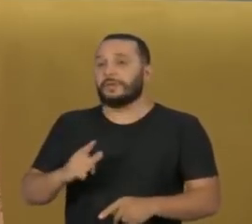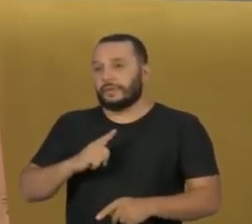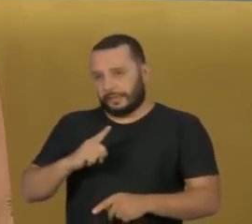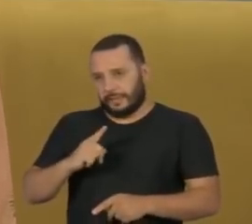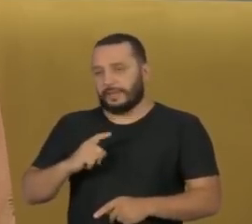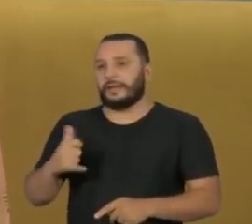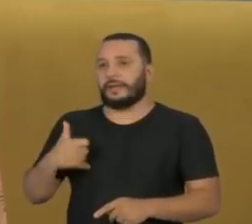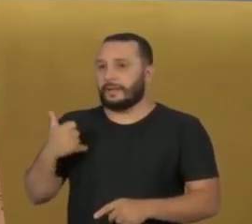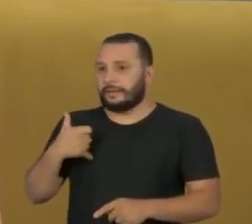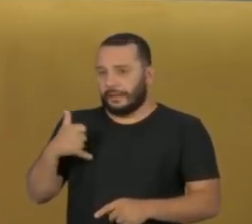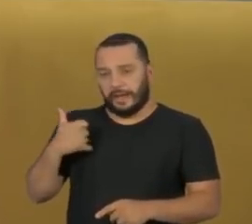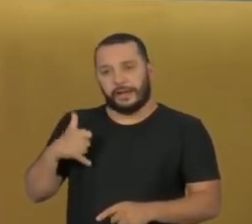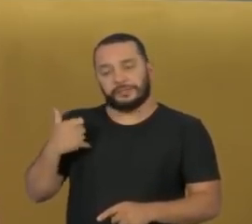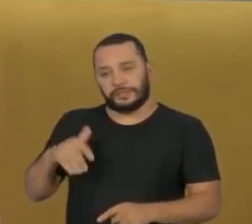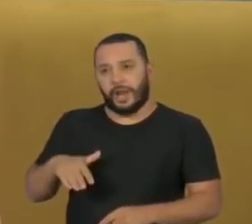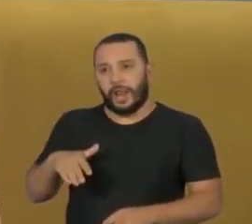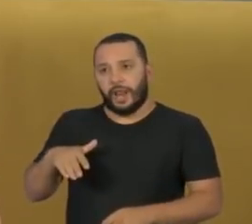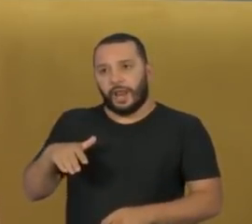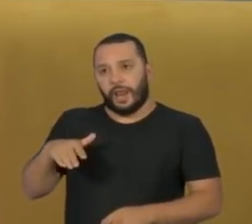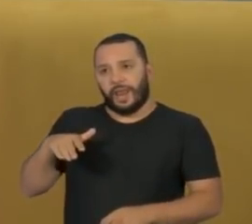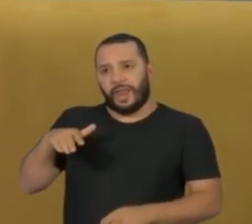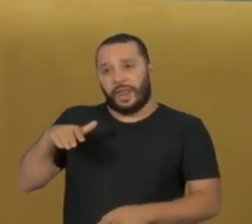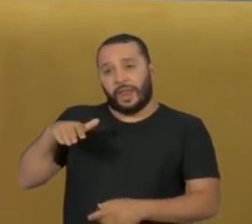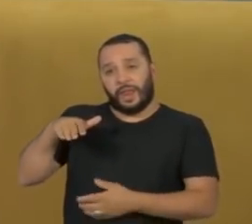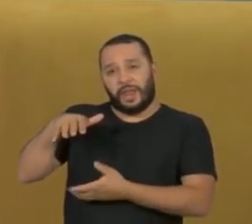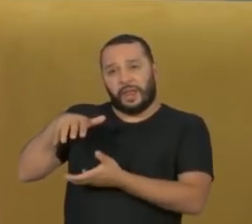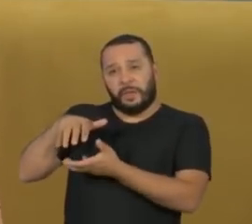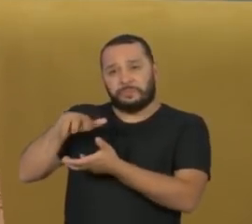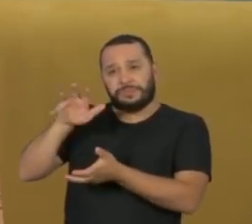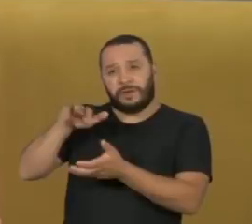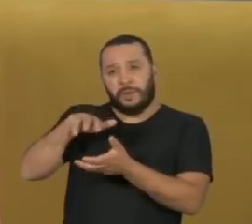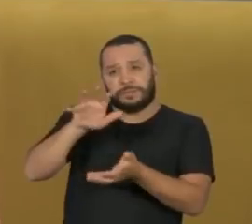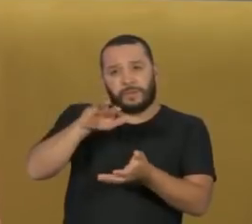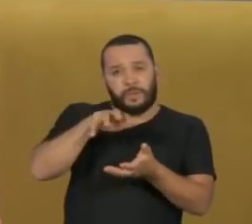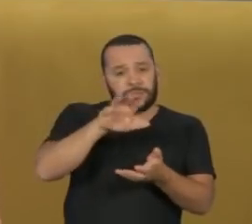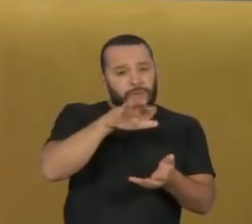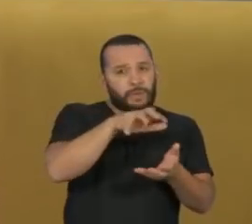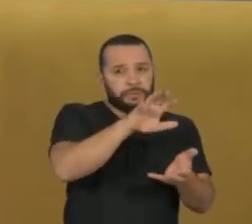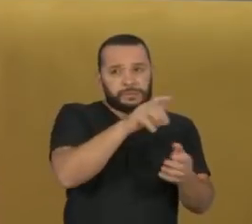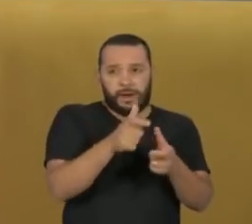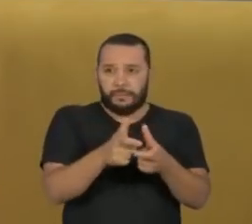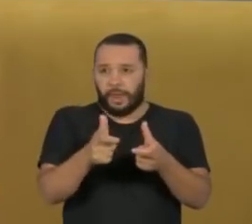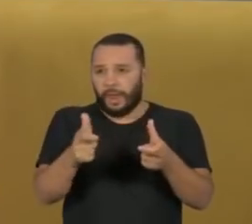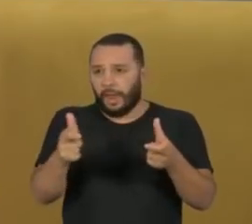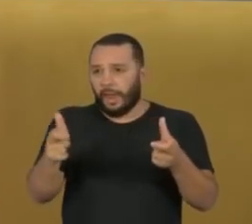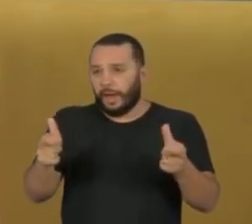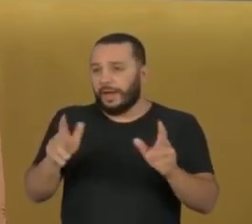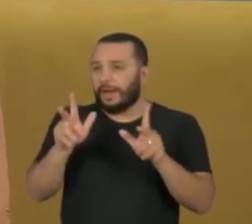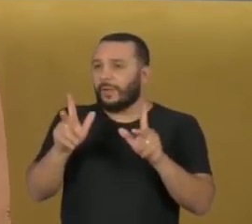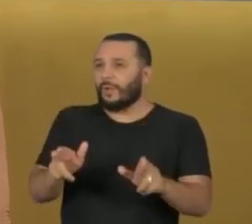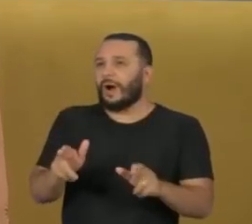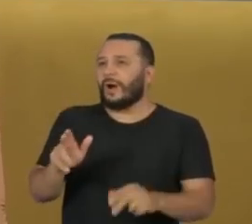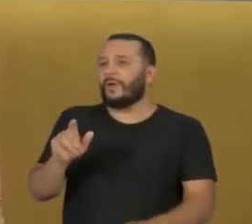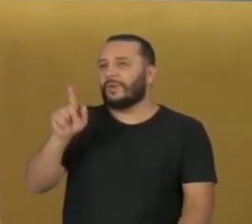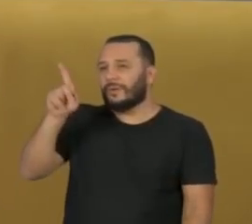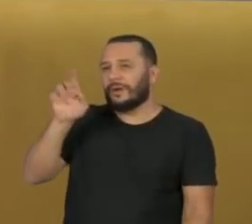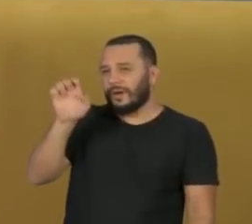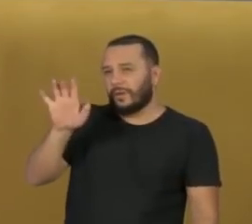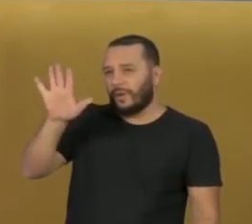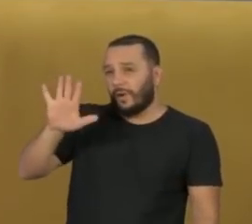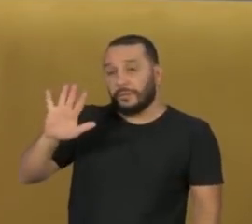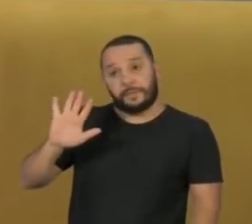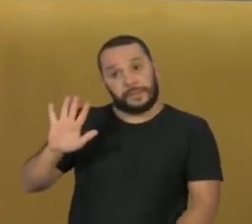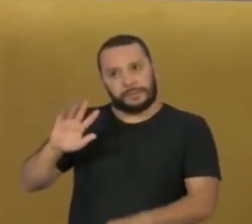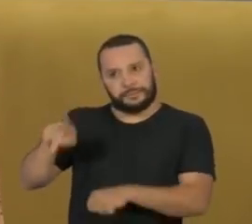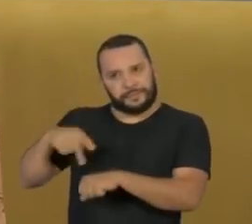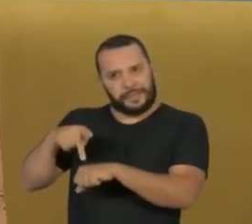aqui na reportagem antes, e é um fenômeno mais ou menos parecido com o que aconteceu na Europa, com a diferença que os países